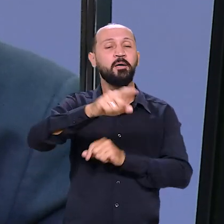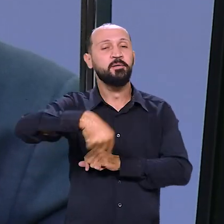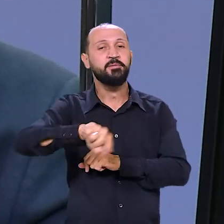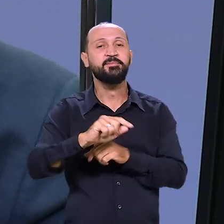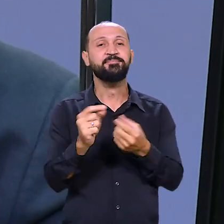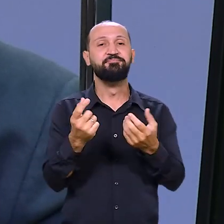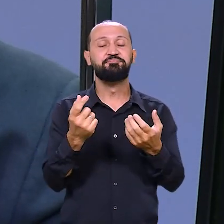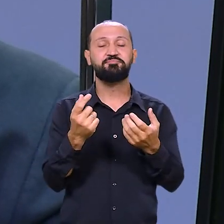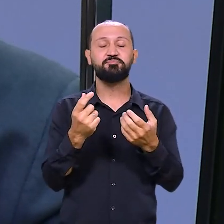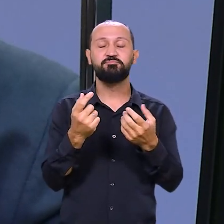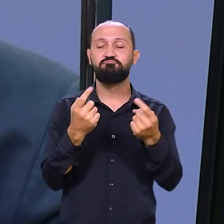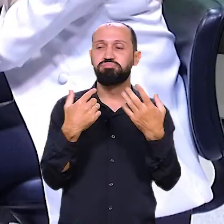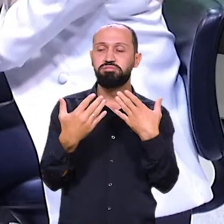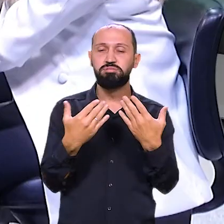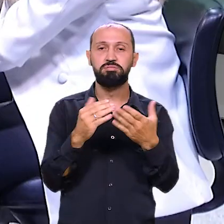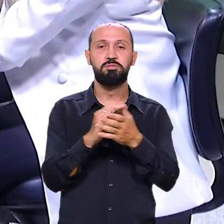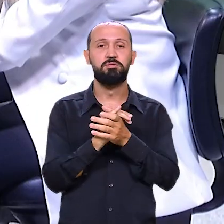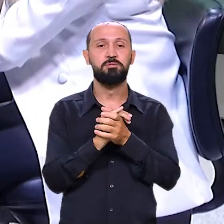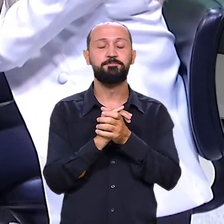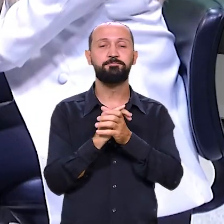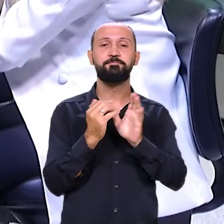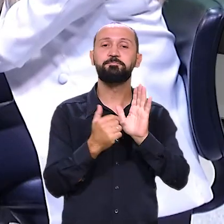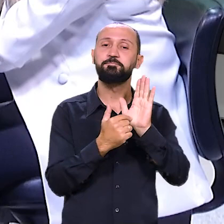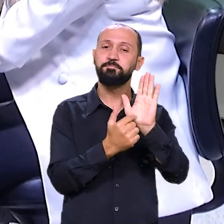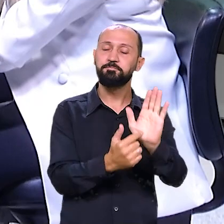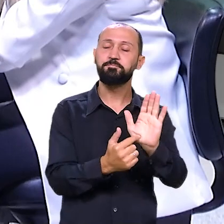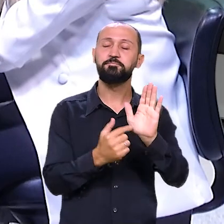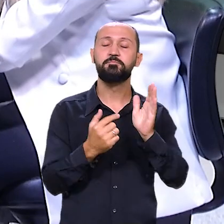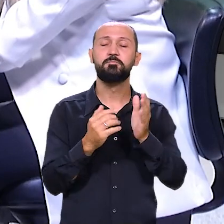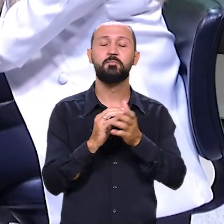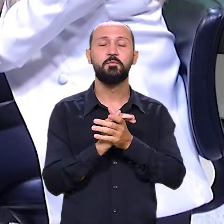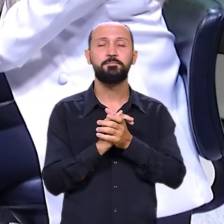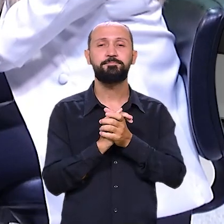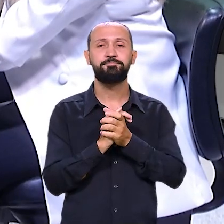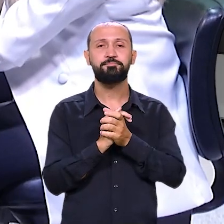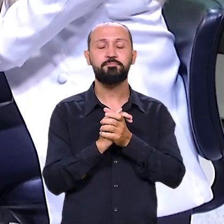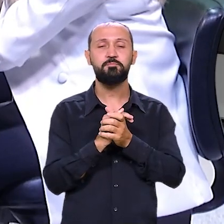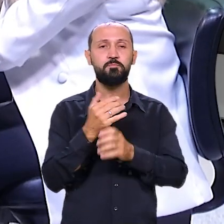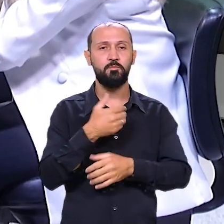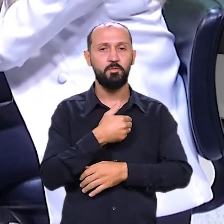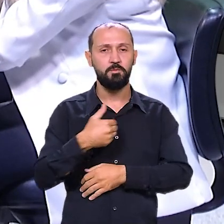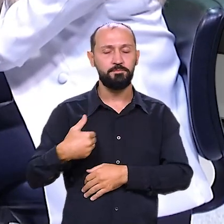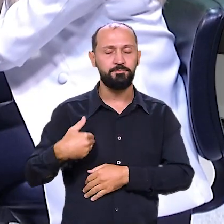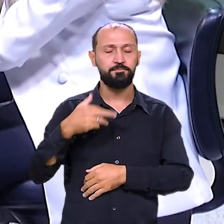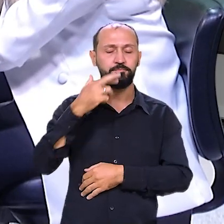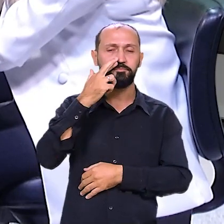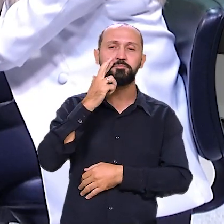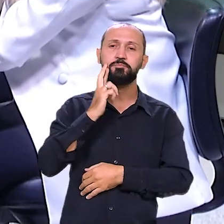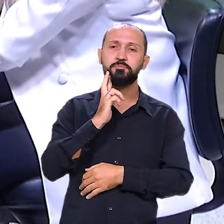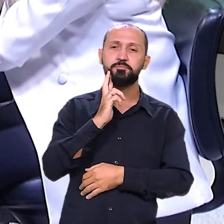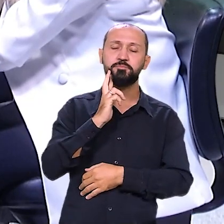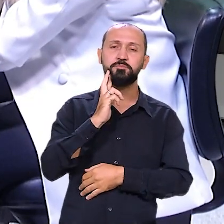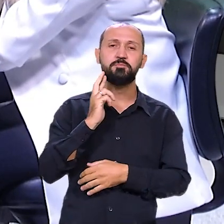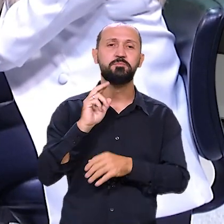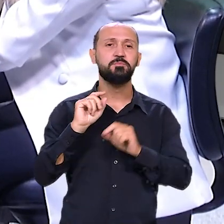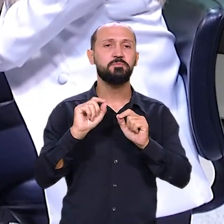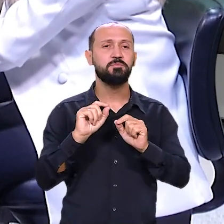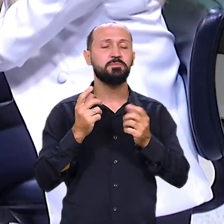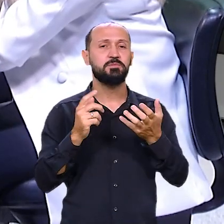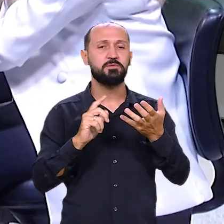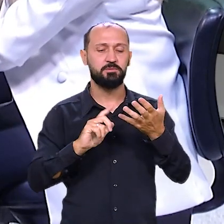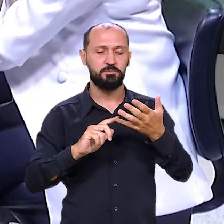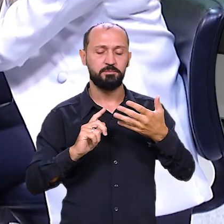para nossas mesas de discussão. E até apresentamos, né, Paulo, ao governador Eduardo Riedel,